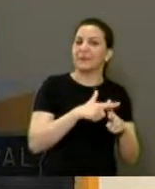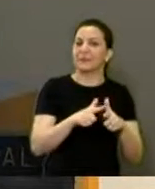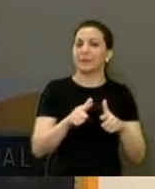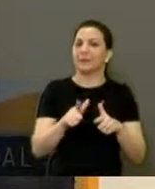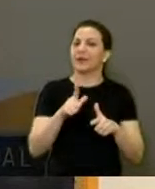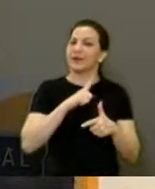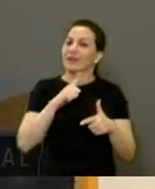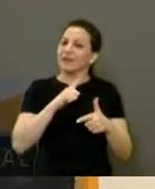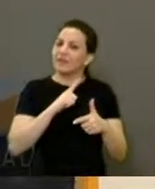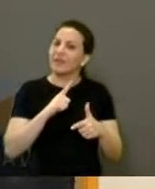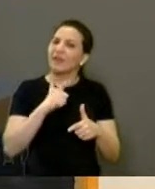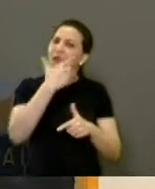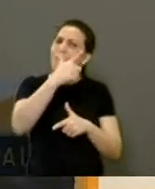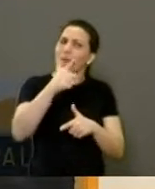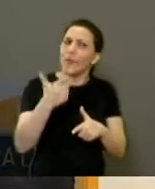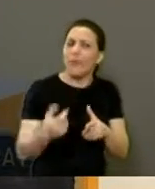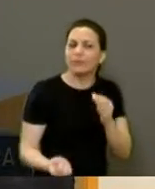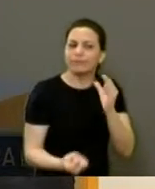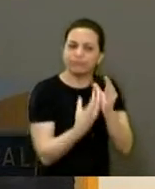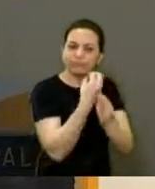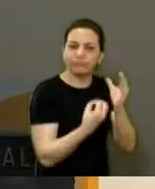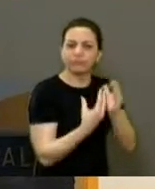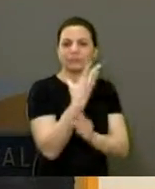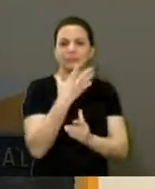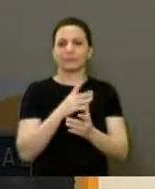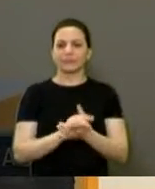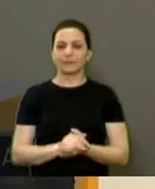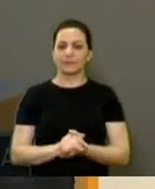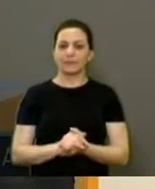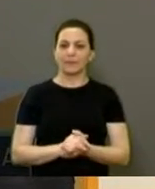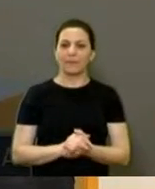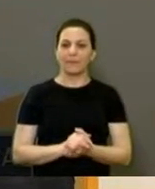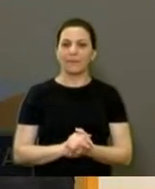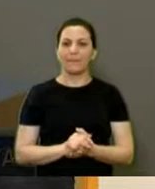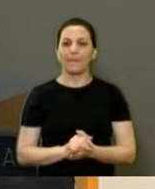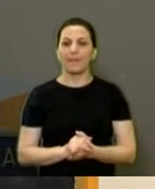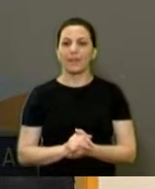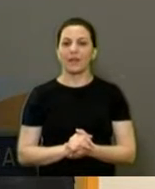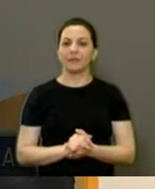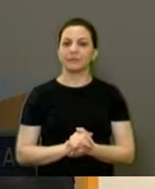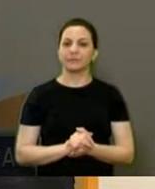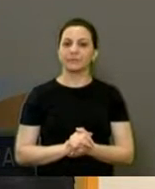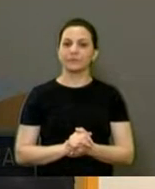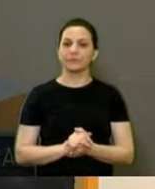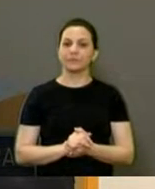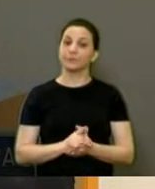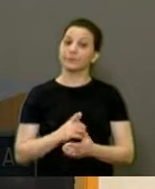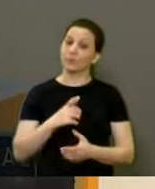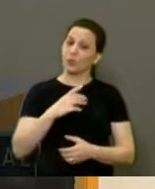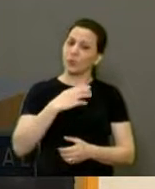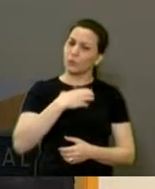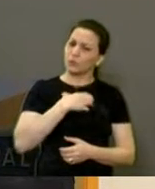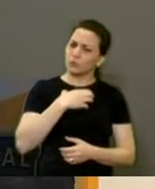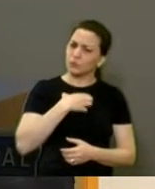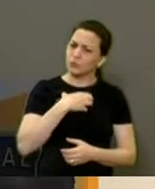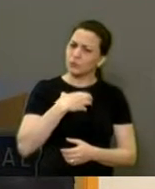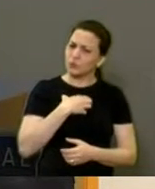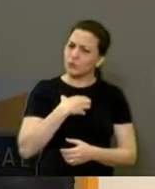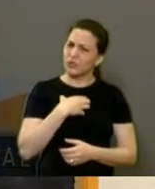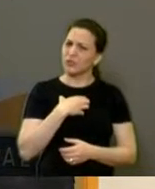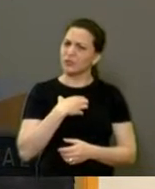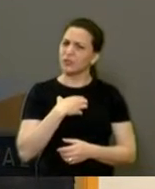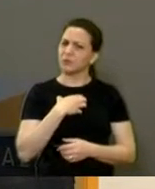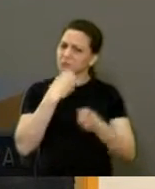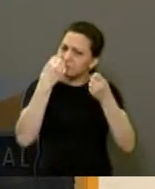problema sempre aparecem outros problemas. E a colocação dessa pessoa eu achei extremamente